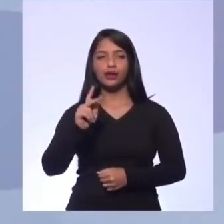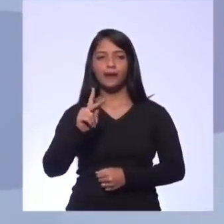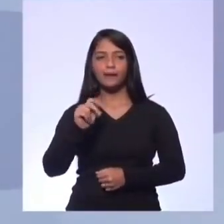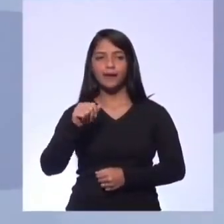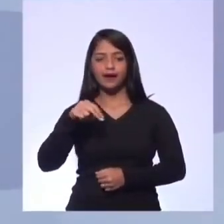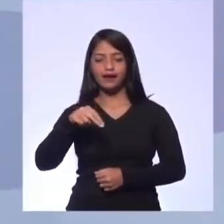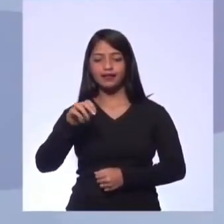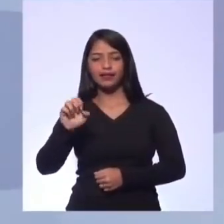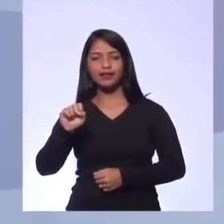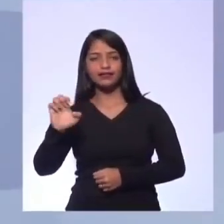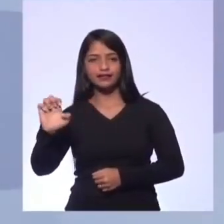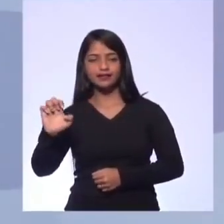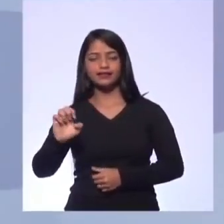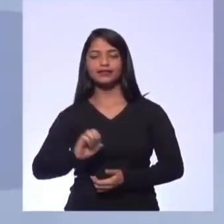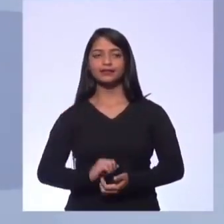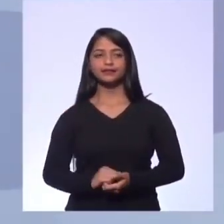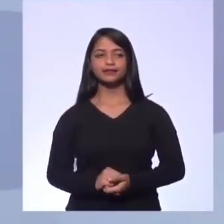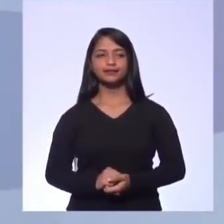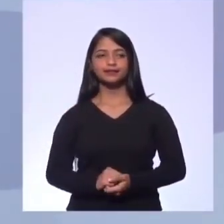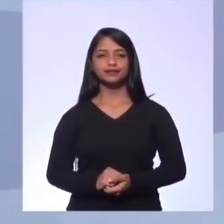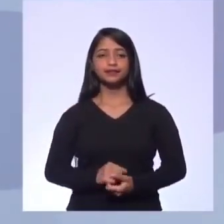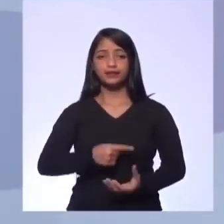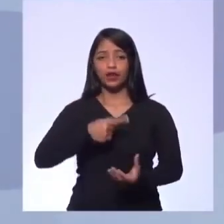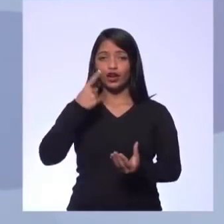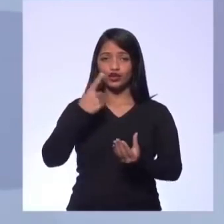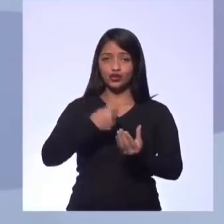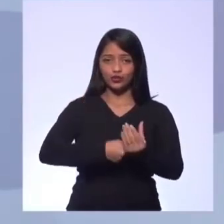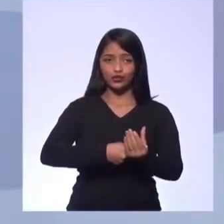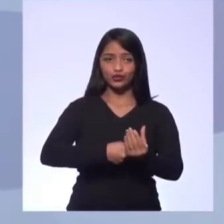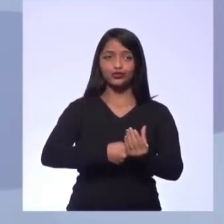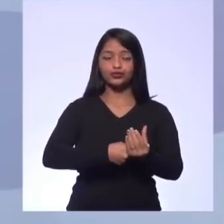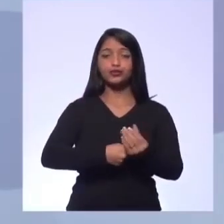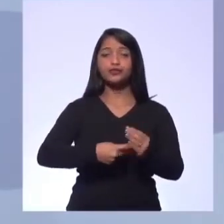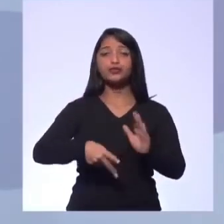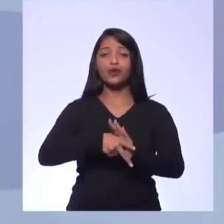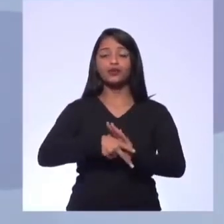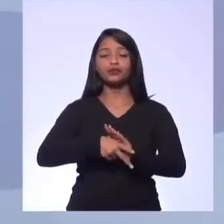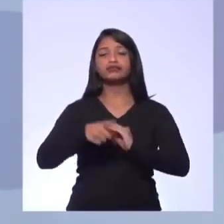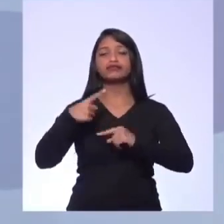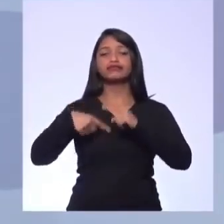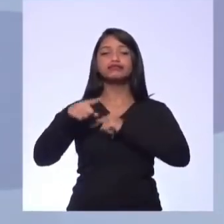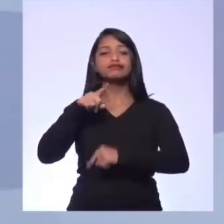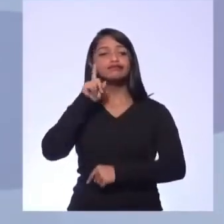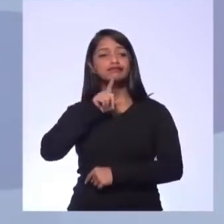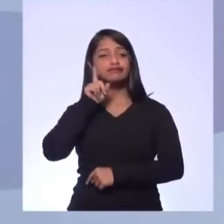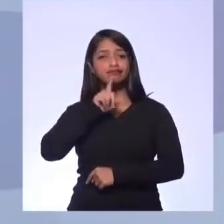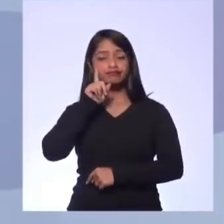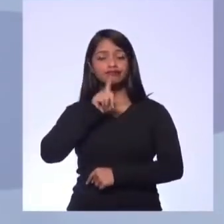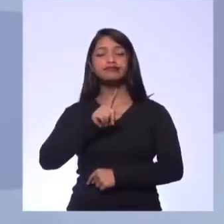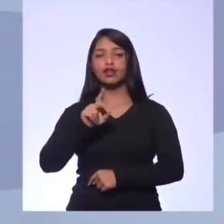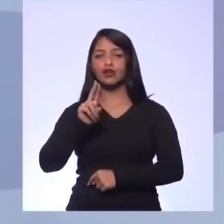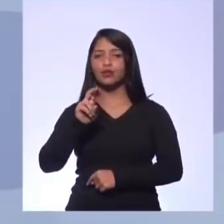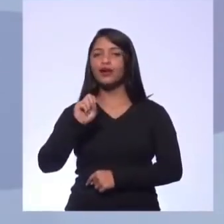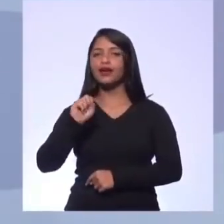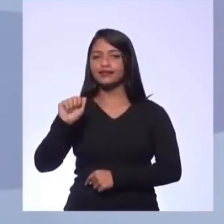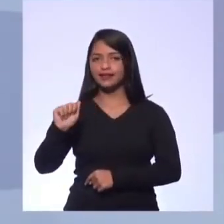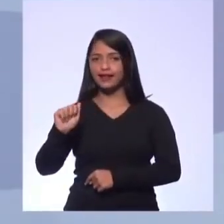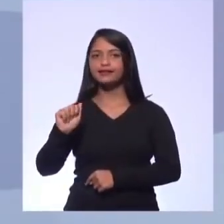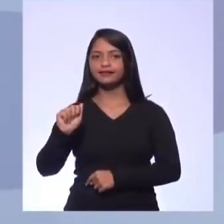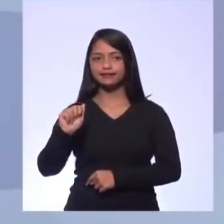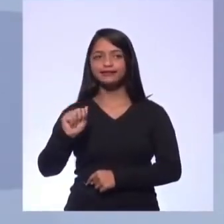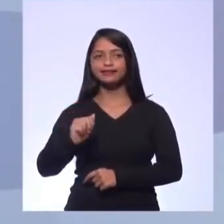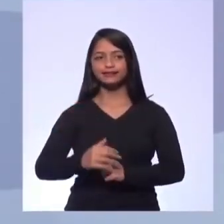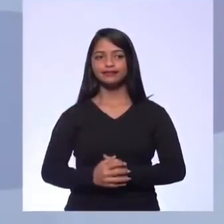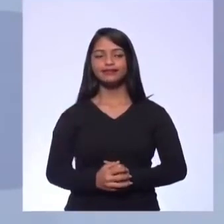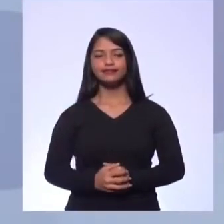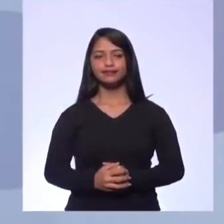Japanese, certo? Hot dog, né? O pessoal colocou lá, USA. Aí a gente vai ter que falar mesmo American. Aí eu sei